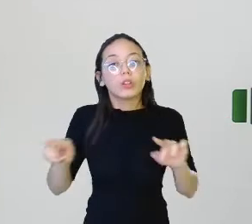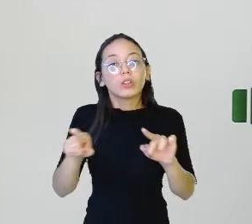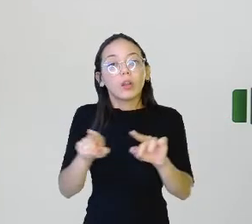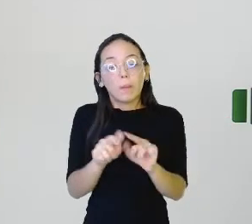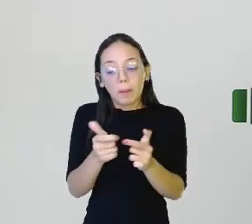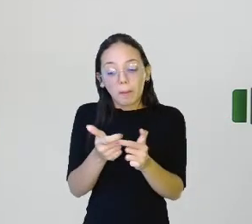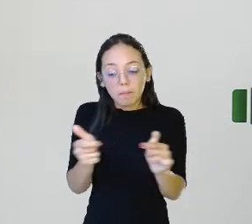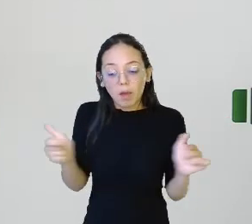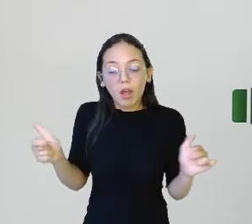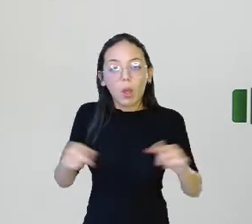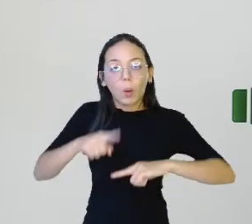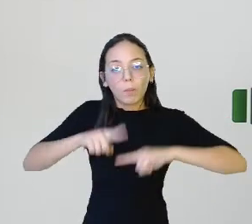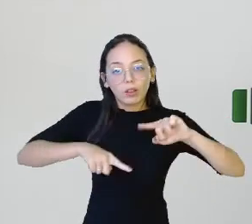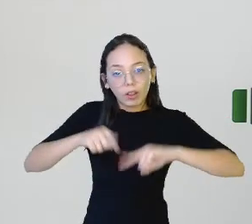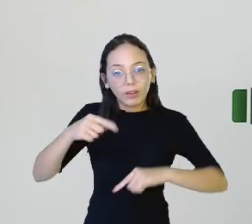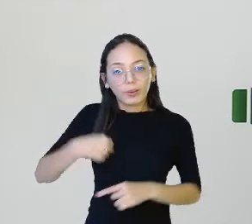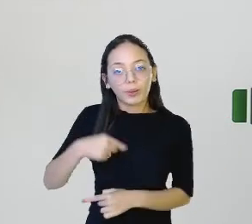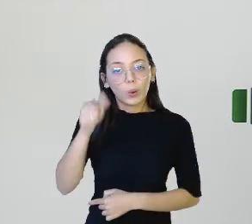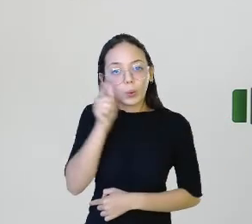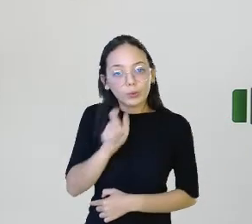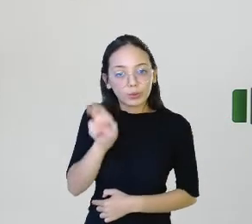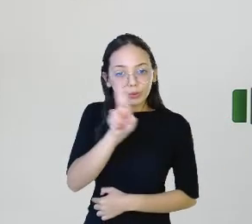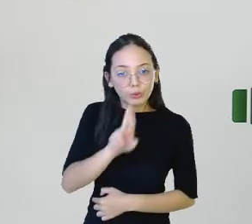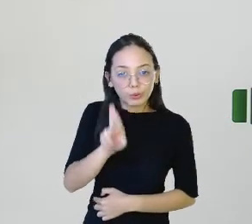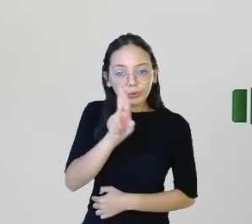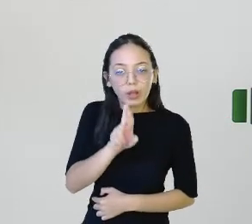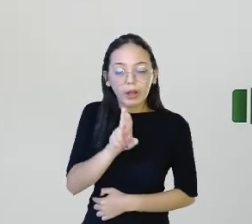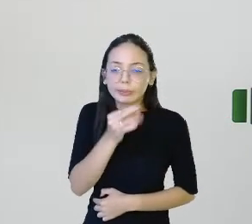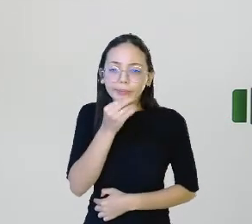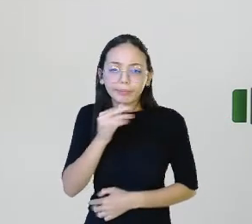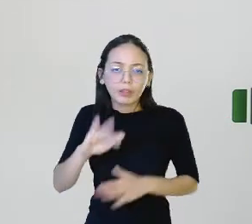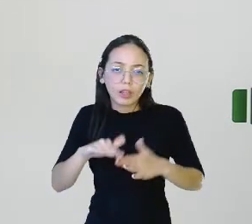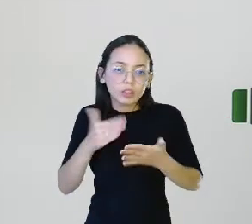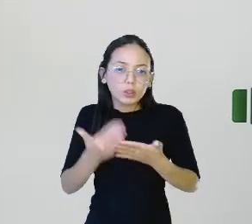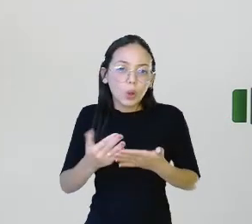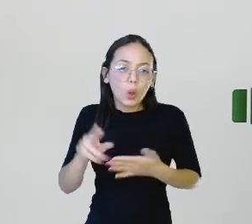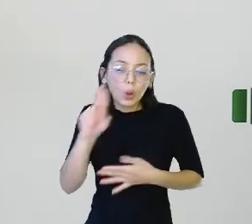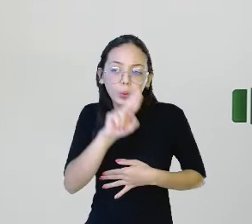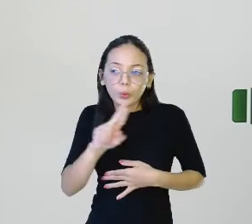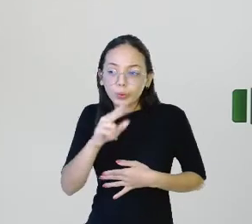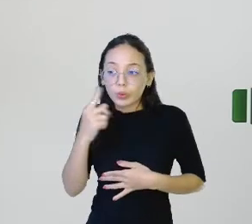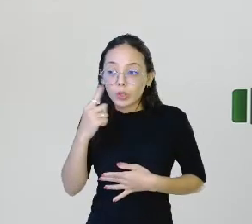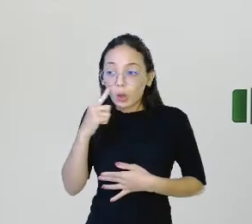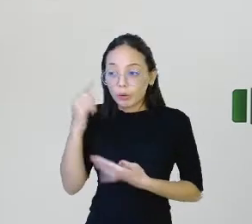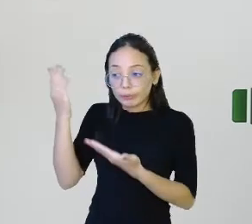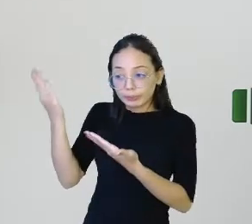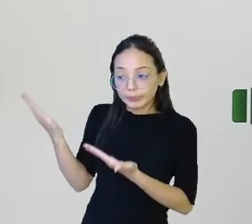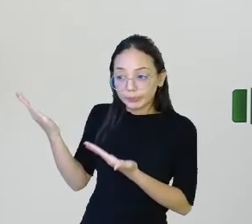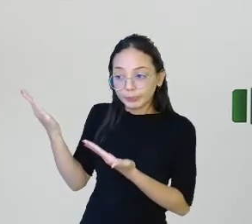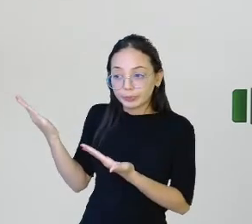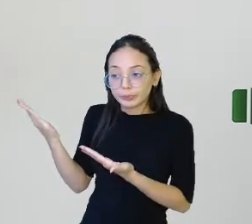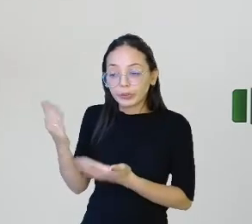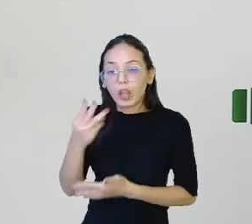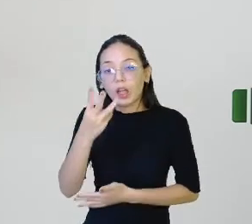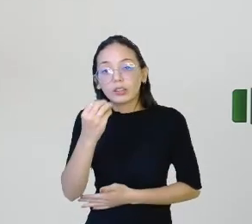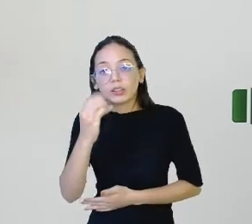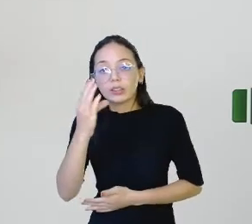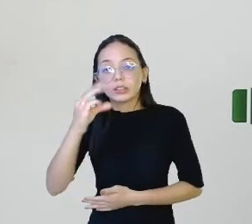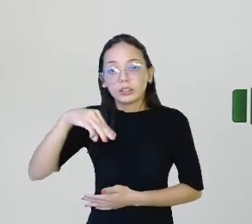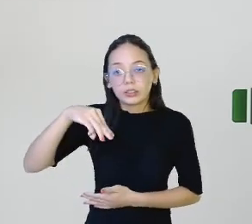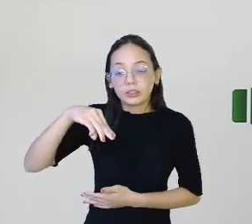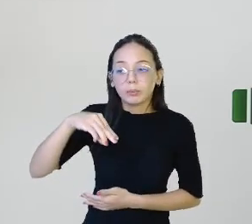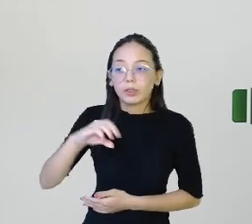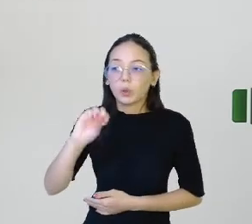medição que a gente consegue fazer, beleza? Normalmente, na escola, a gente utiliza essa, né? Ou 30